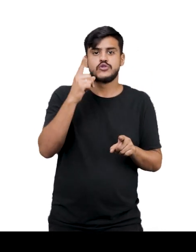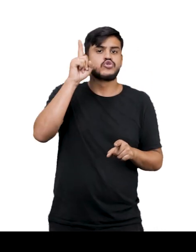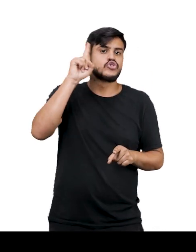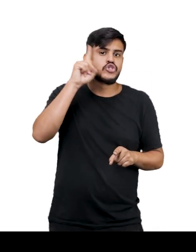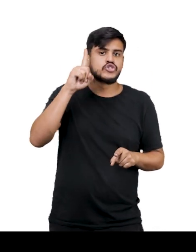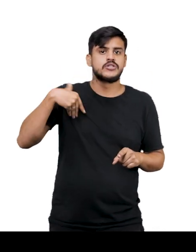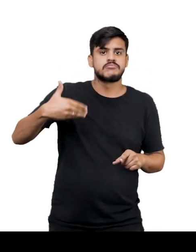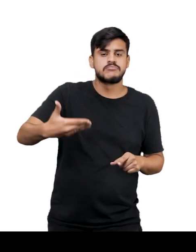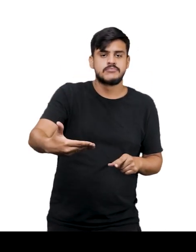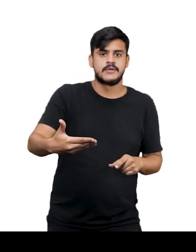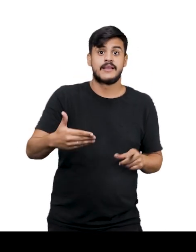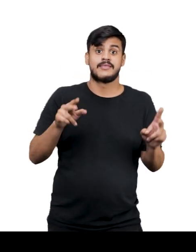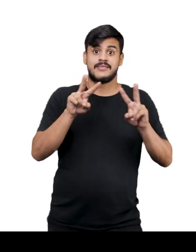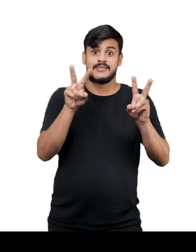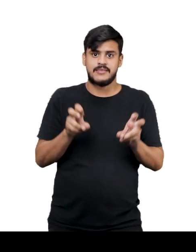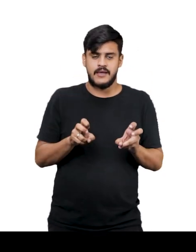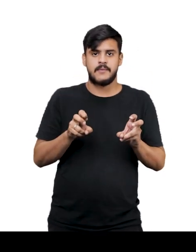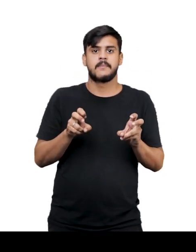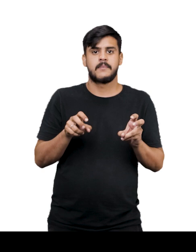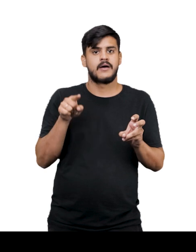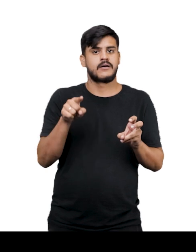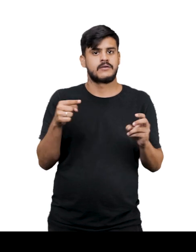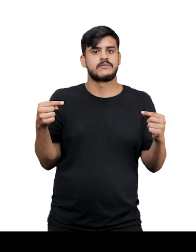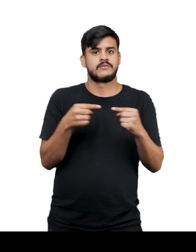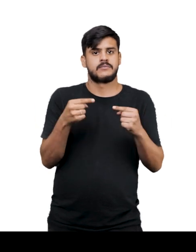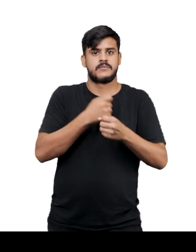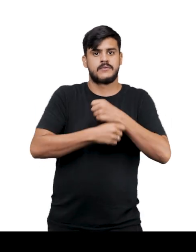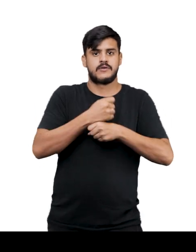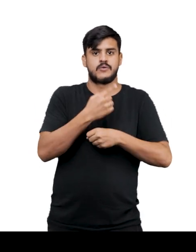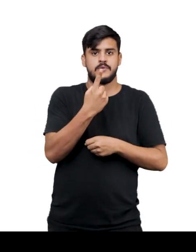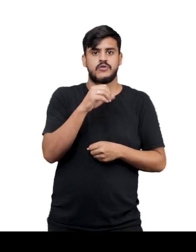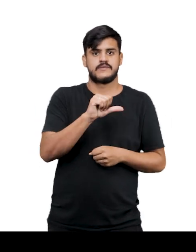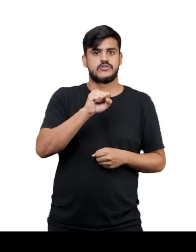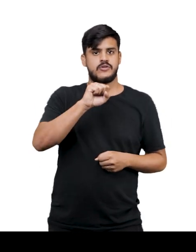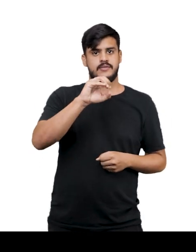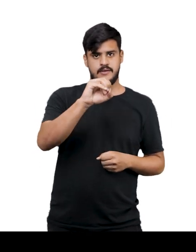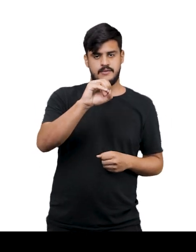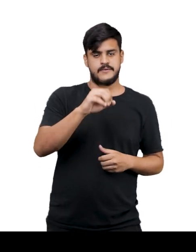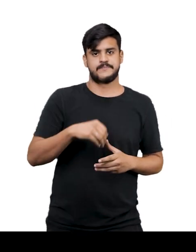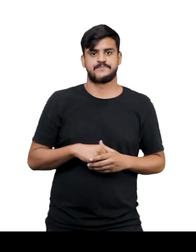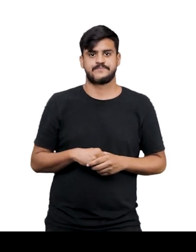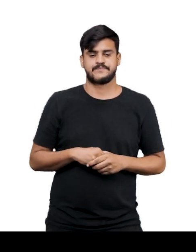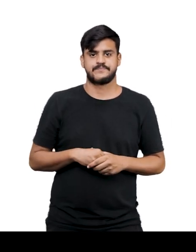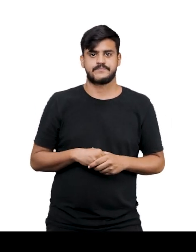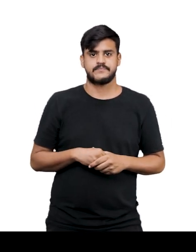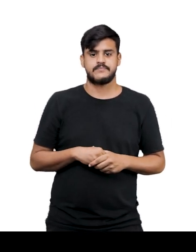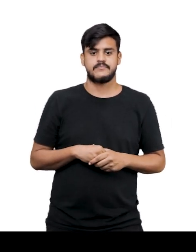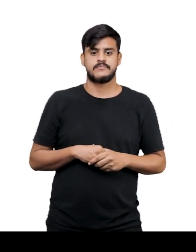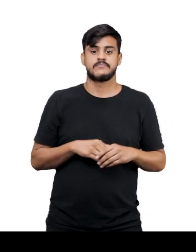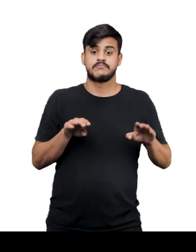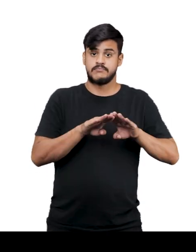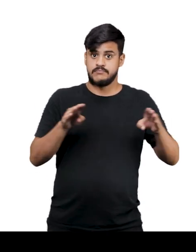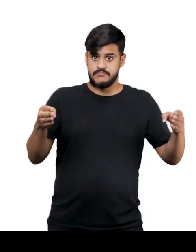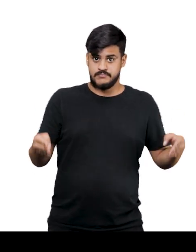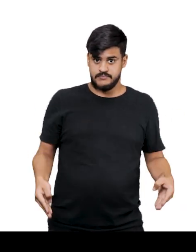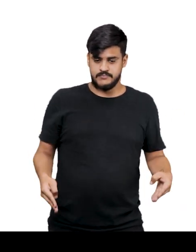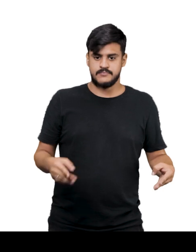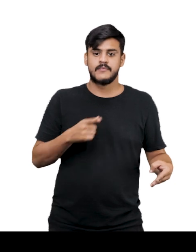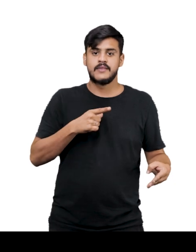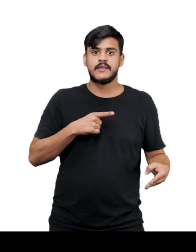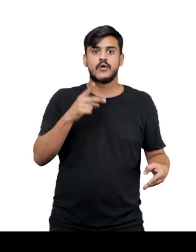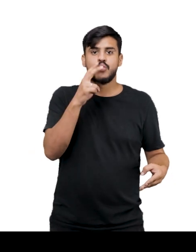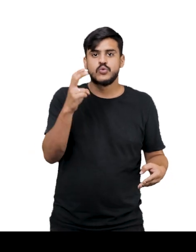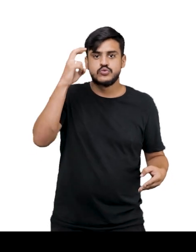massa e à estetização do cotidiano, tema que chamou a atenção nos anos 1980. Junto a